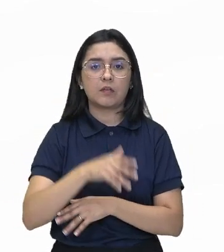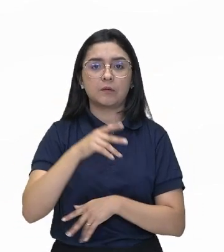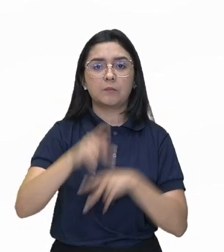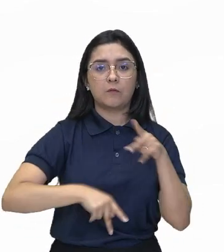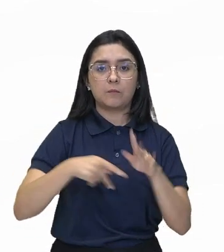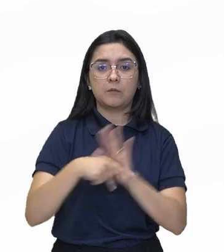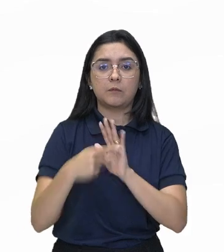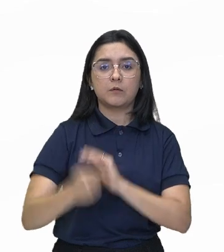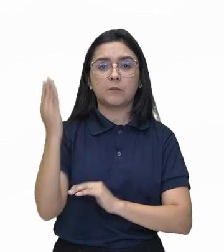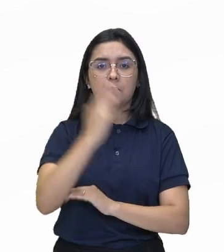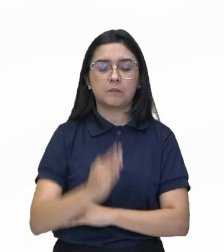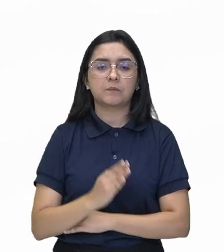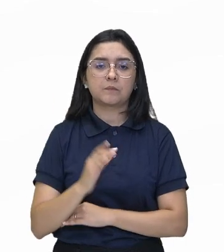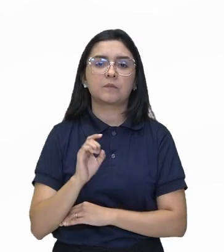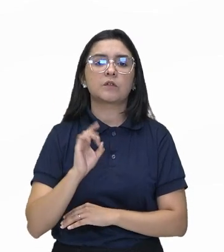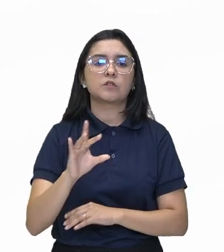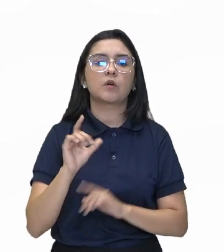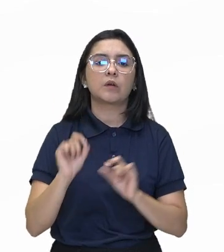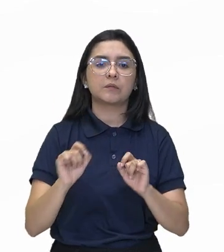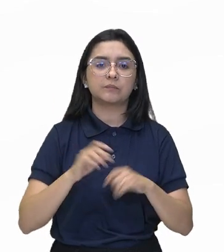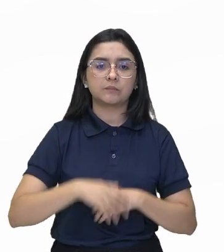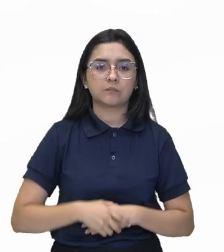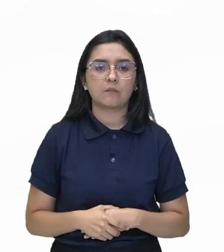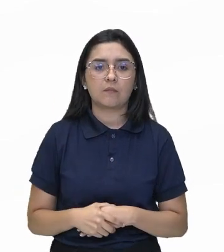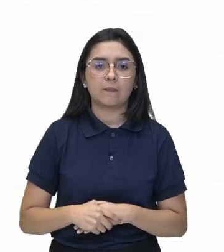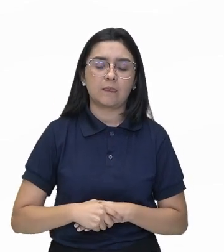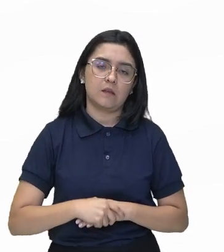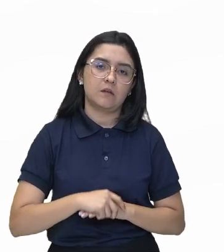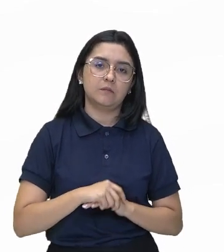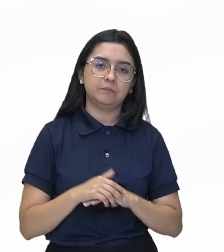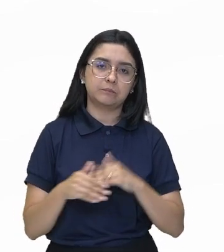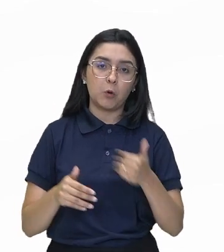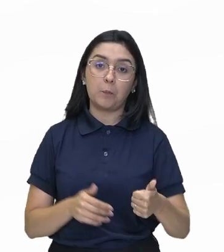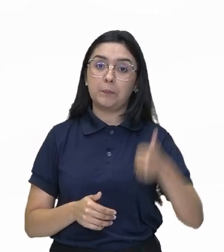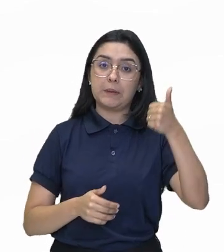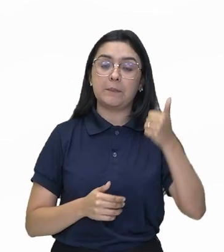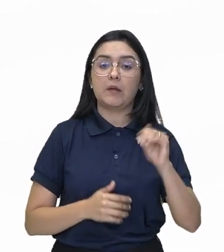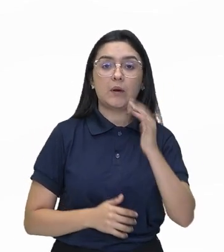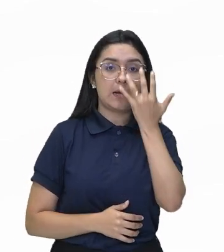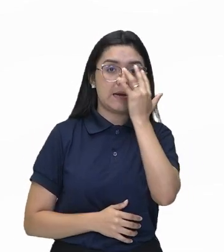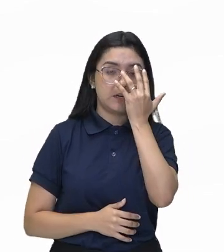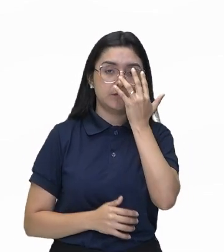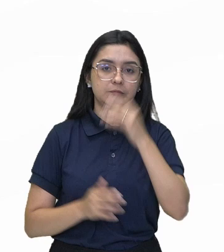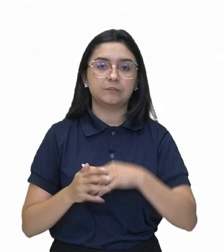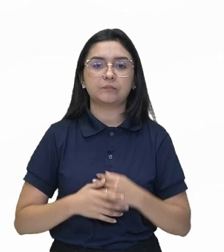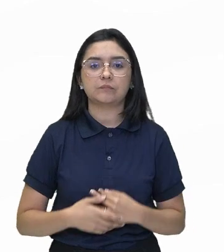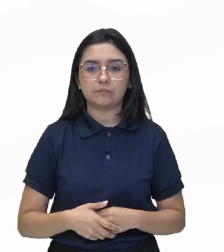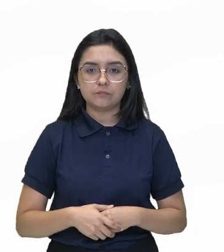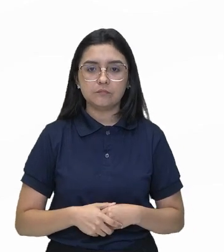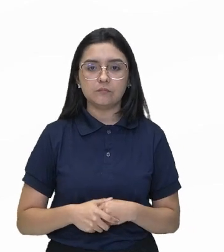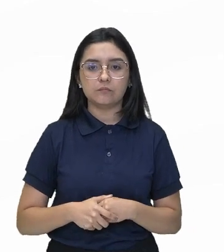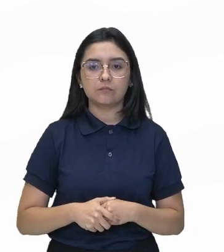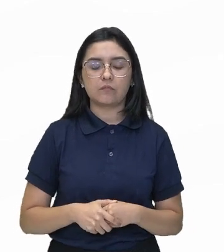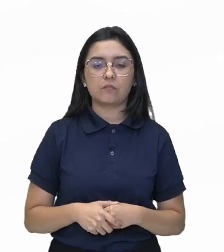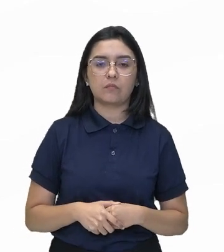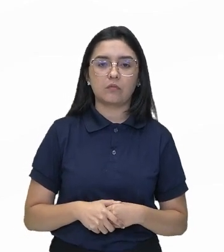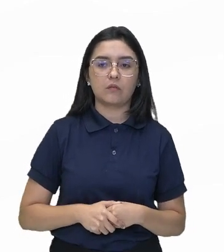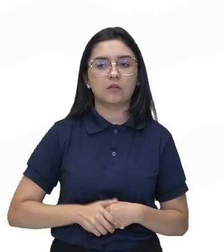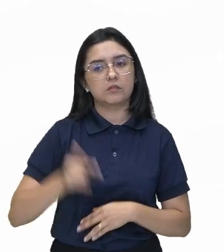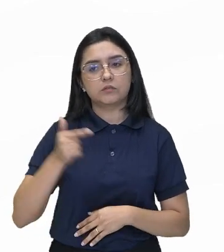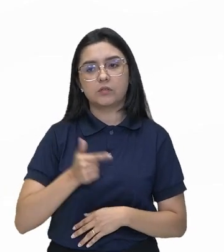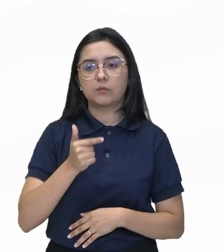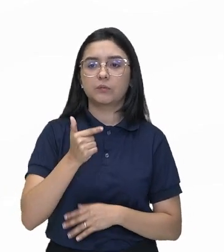brasileiros, ficando atrás apenas do carnaval. Não falei que todo mundo gosta de festa junina, gente. Fica atrás apenas do